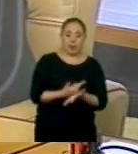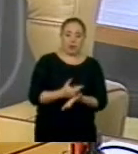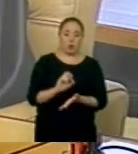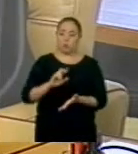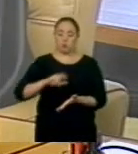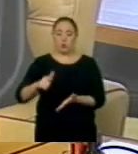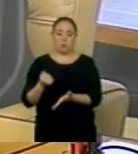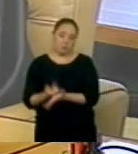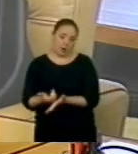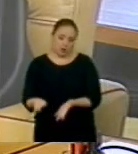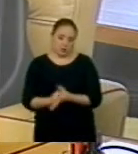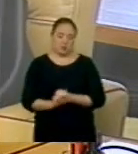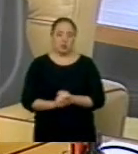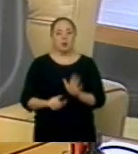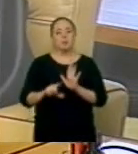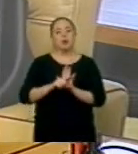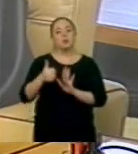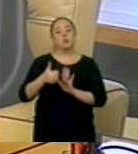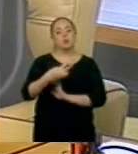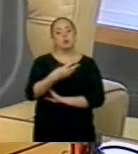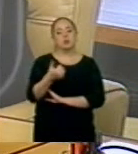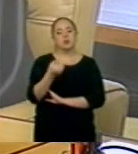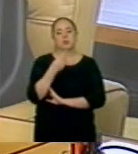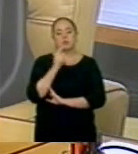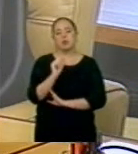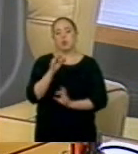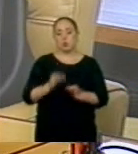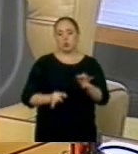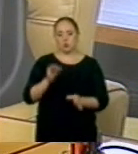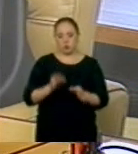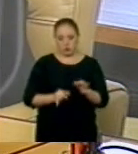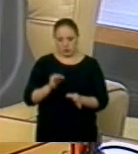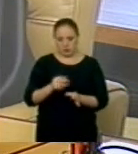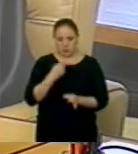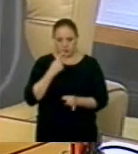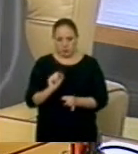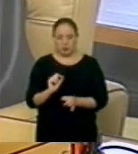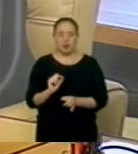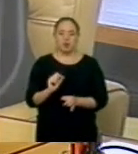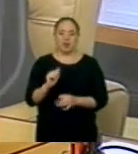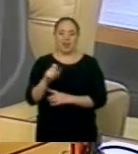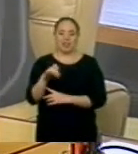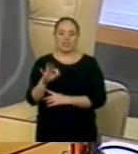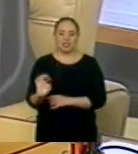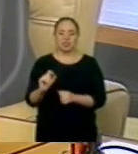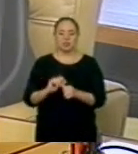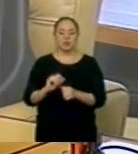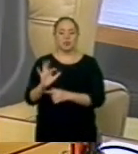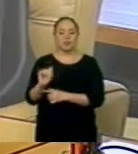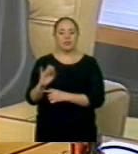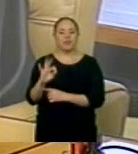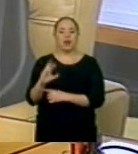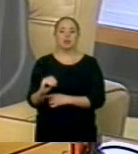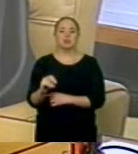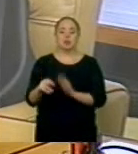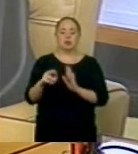único, diz desse artigo 310, se o juiz verificar pelo auto de prisão em flagrante que o agente praticou o fato nas condições